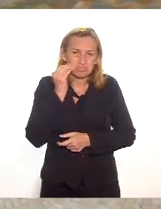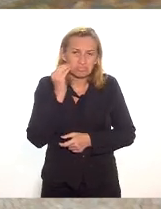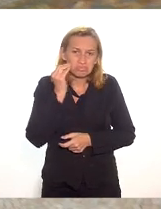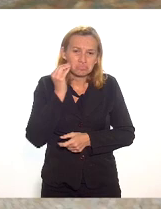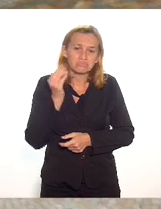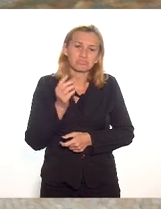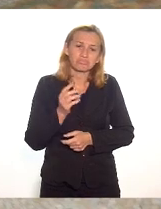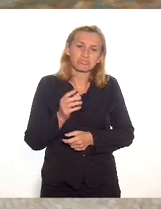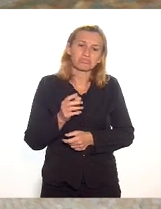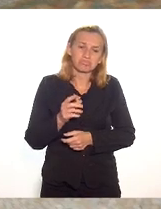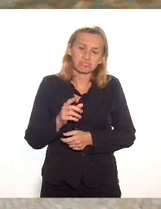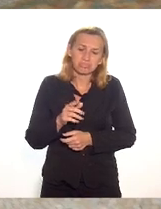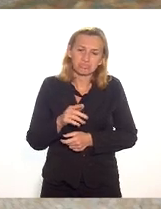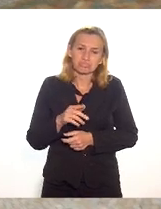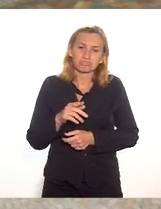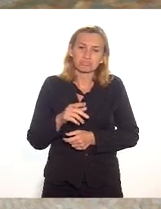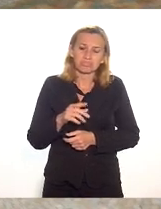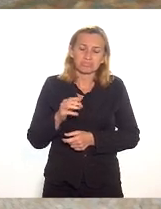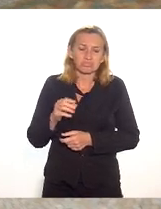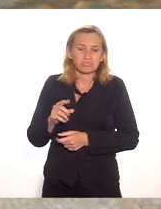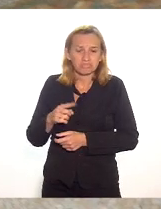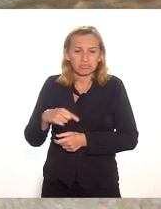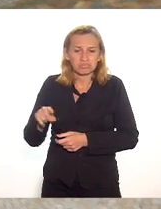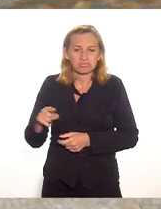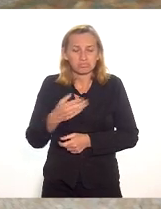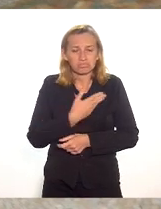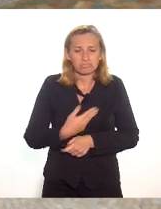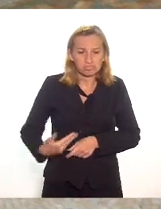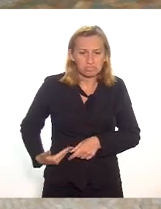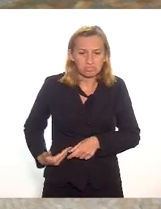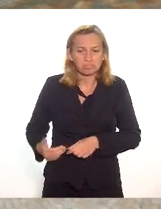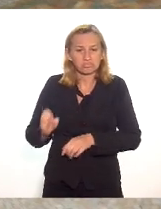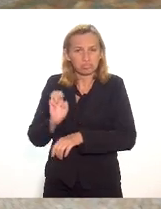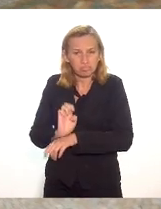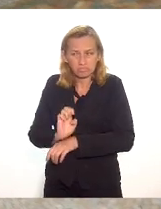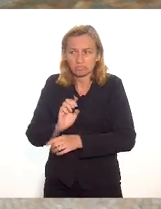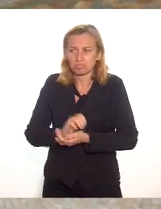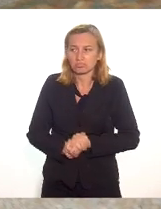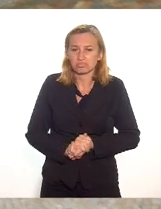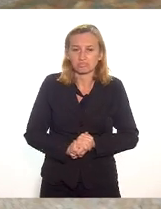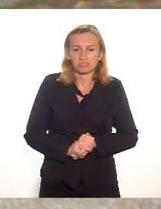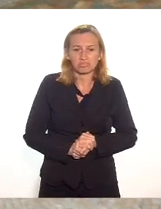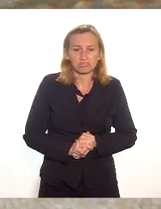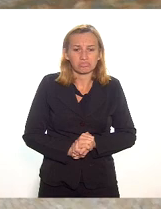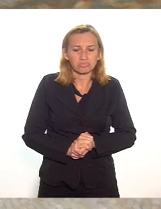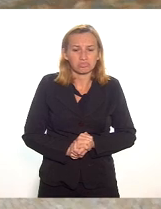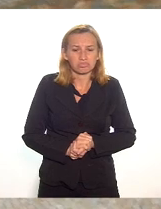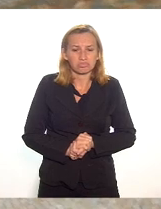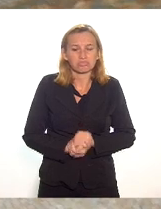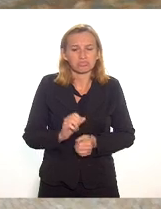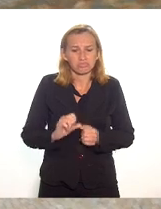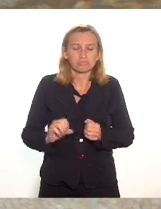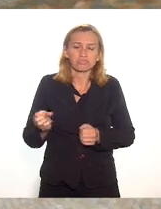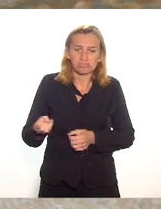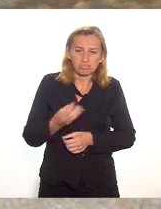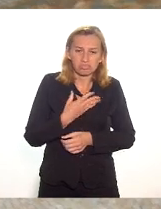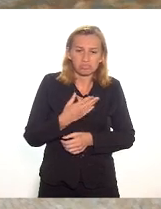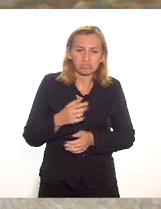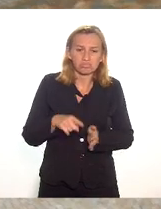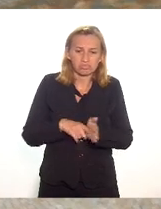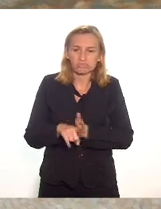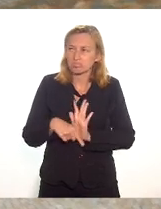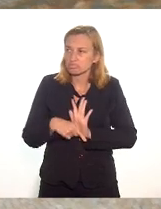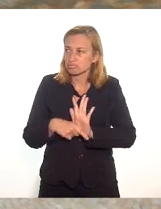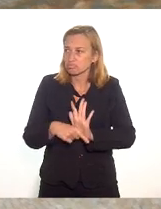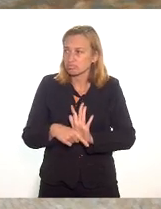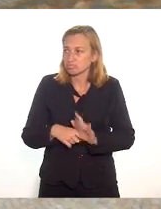nosso parlamento estava dando para o governo estadual de fazer esse novo regime de